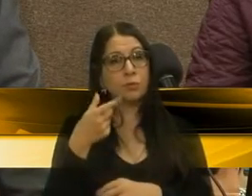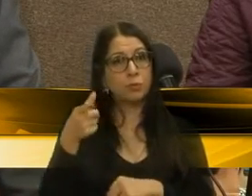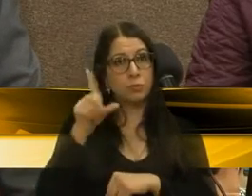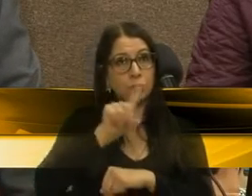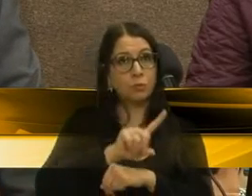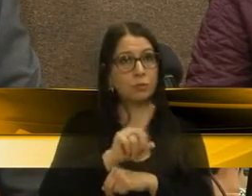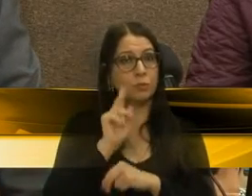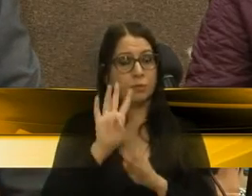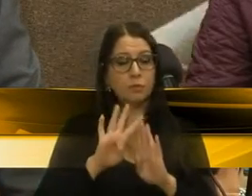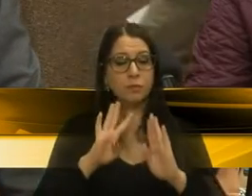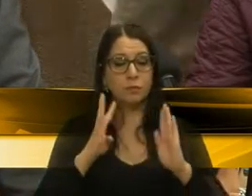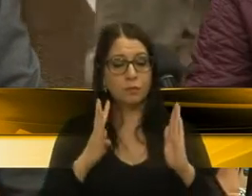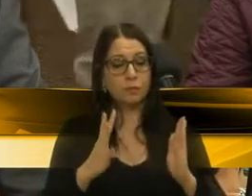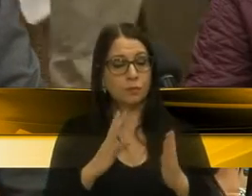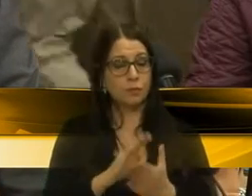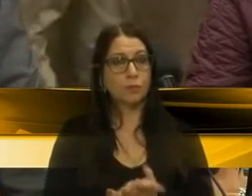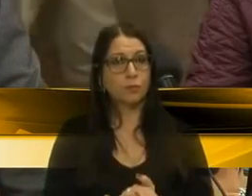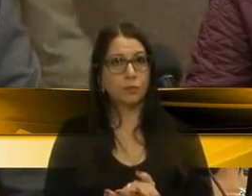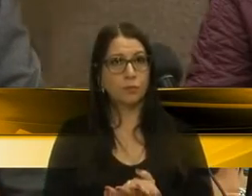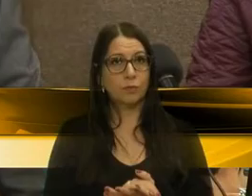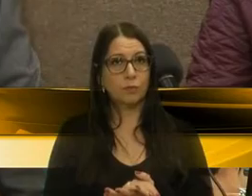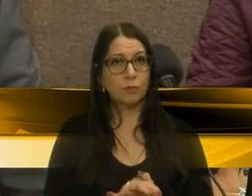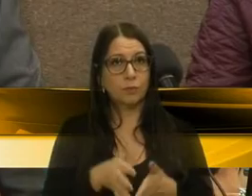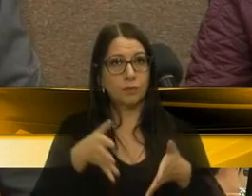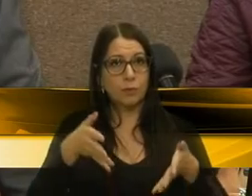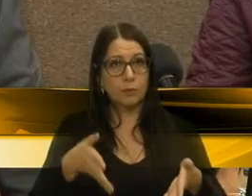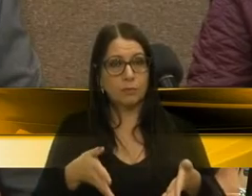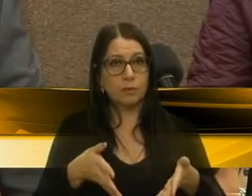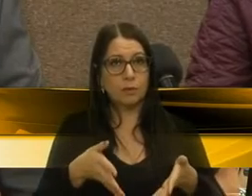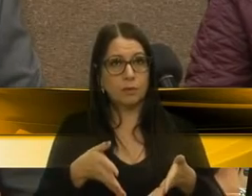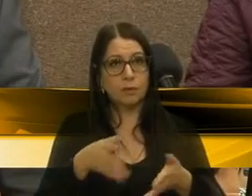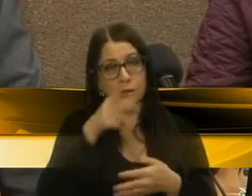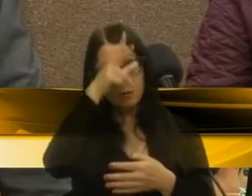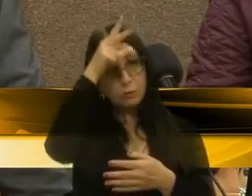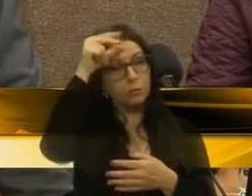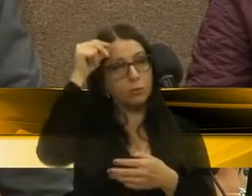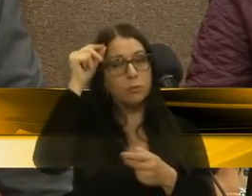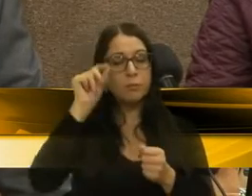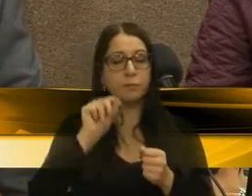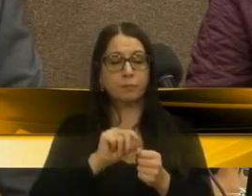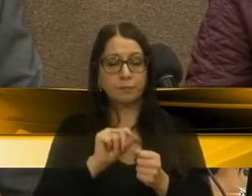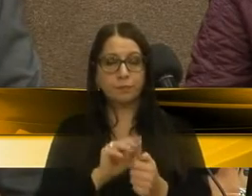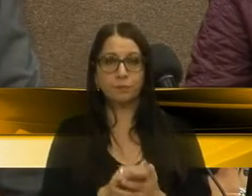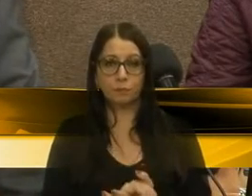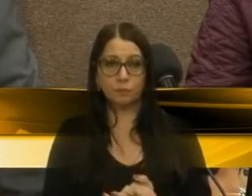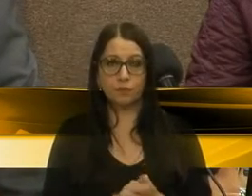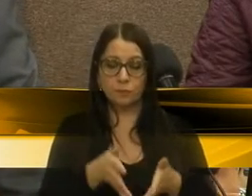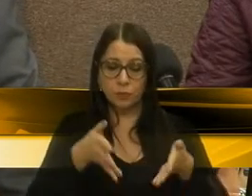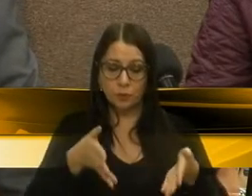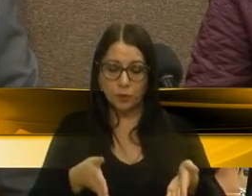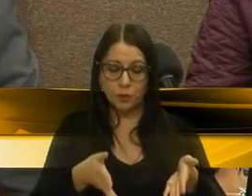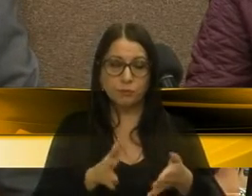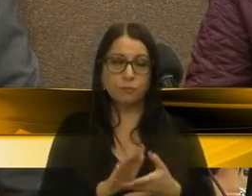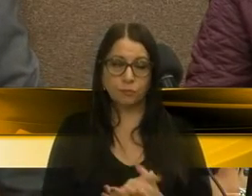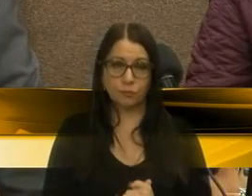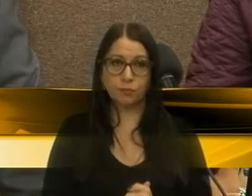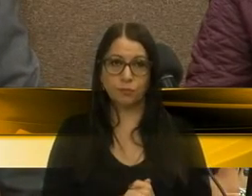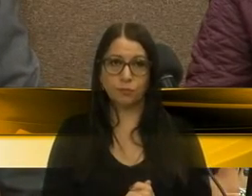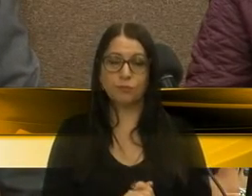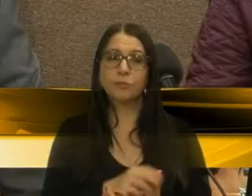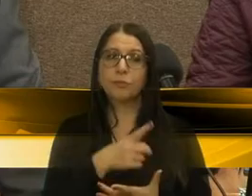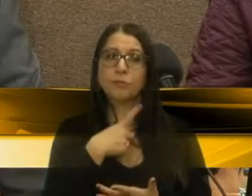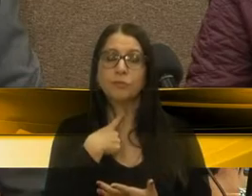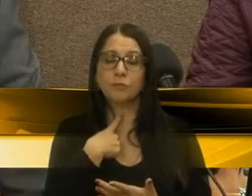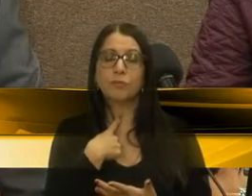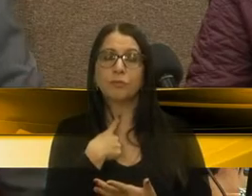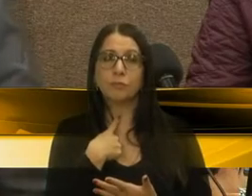estivemos ali no velório, no cemitério municipal, onde foi feito o enterro. E gostaria